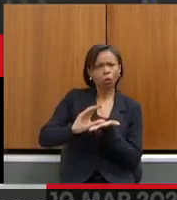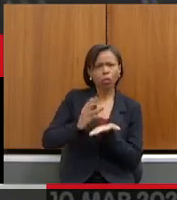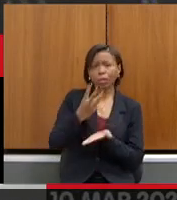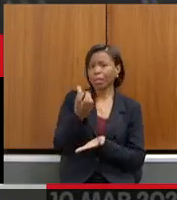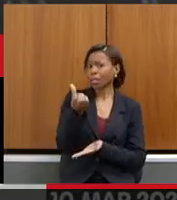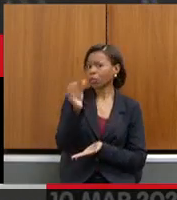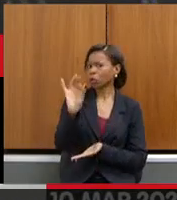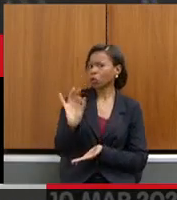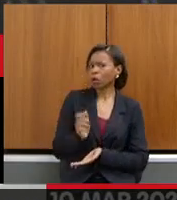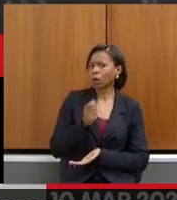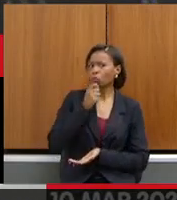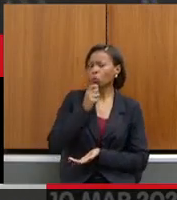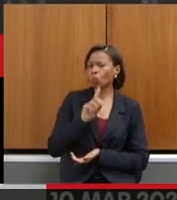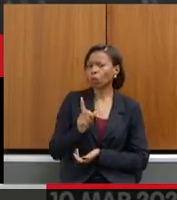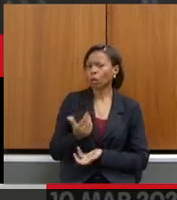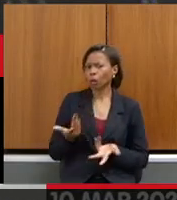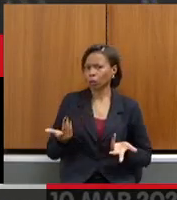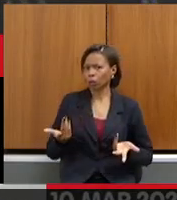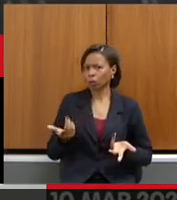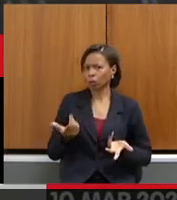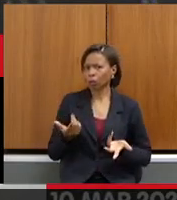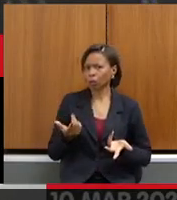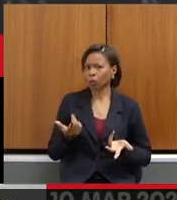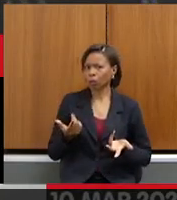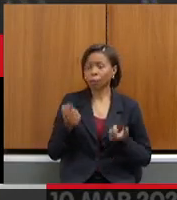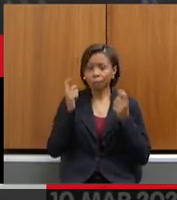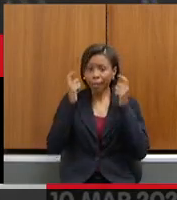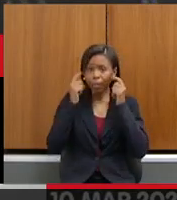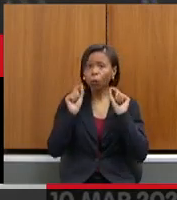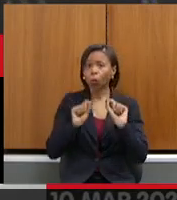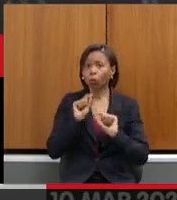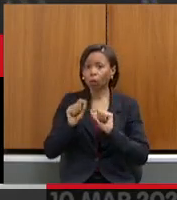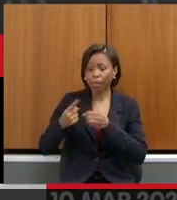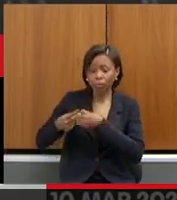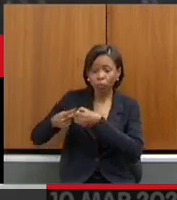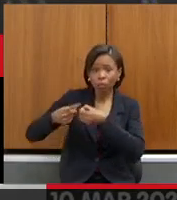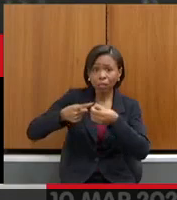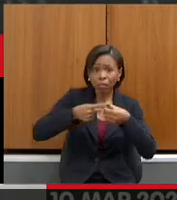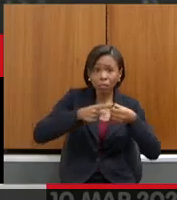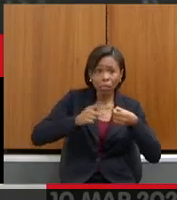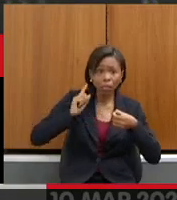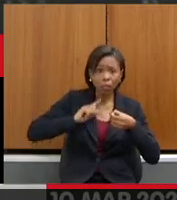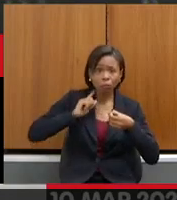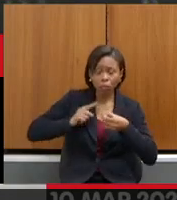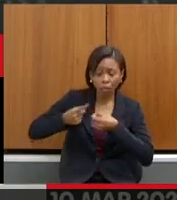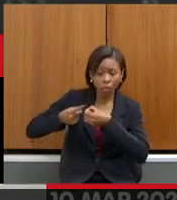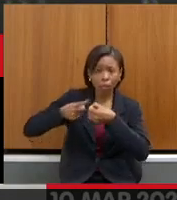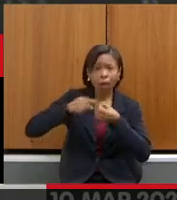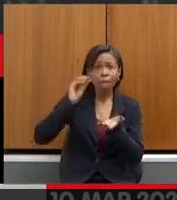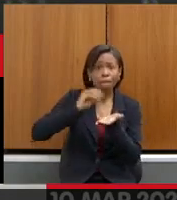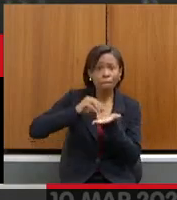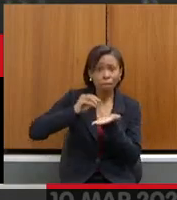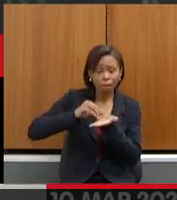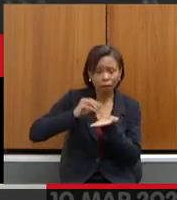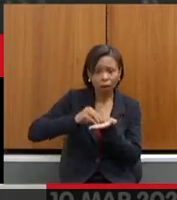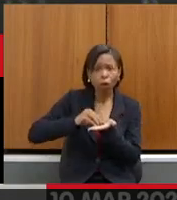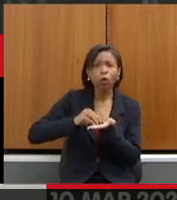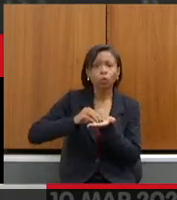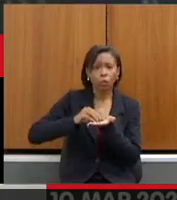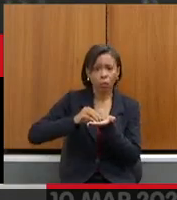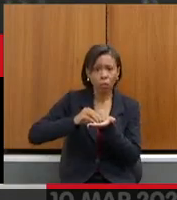cento considerando que diversos municípios mineiros se encontram com deficiência na prestação